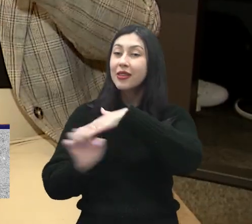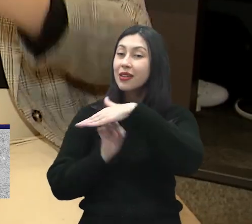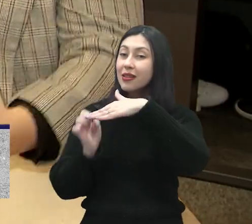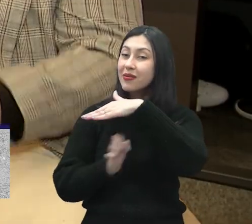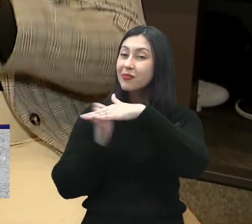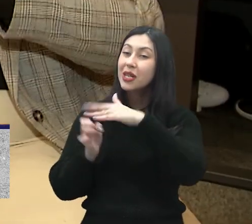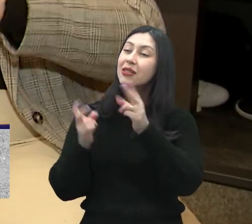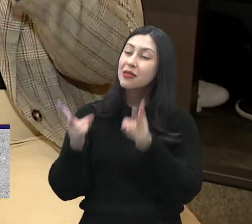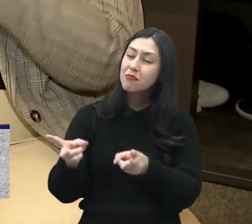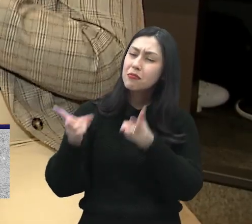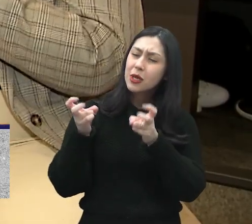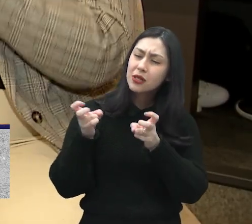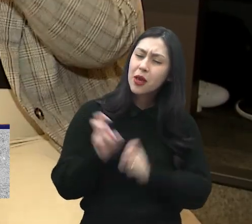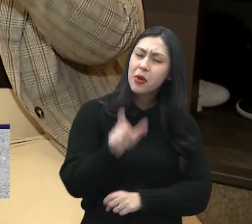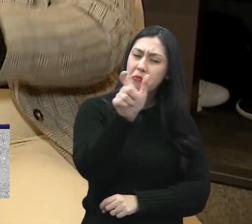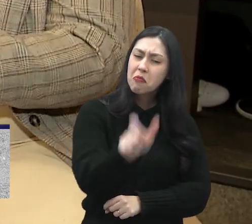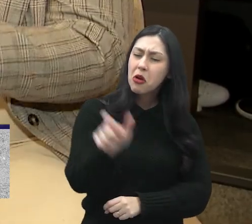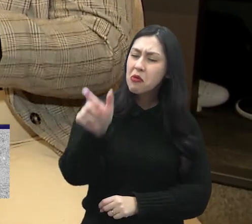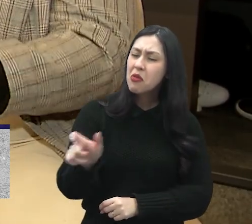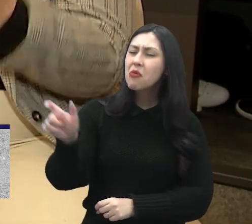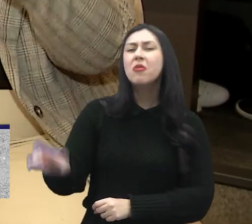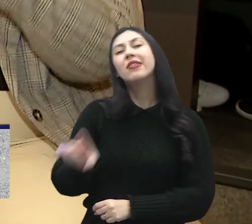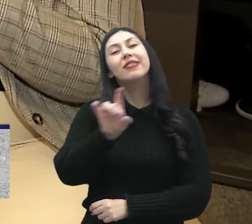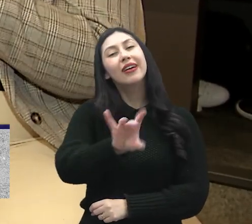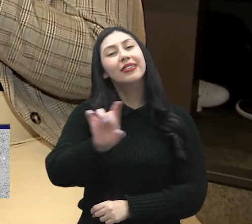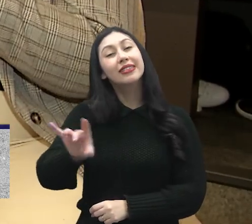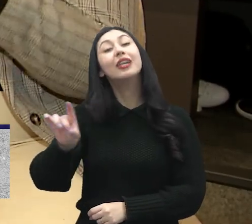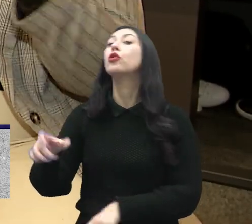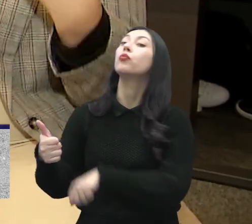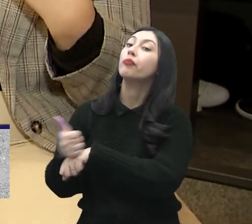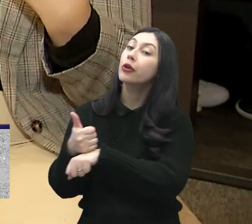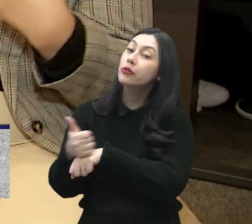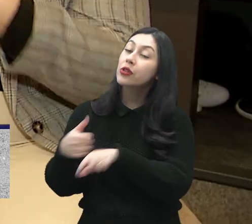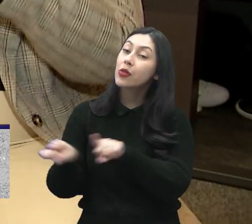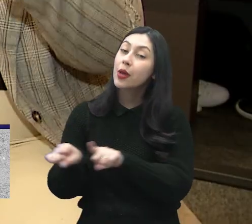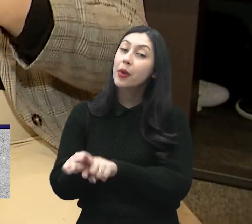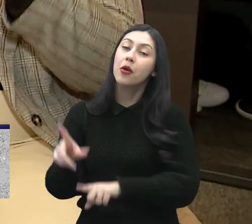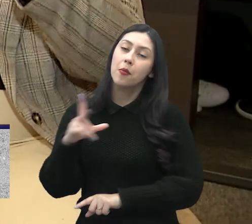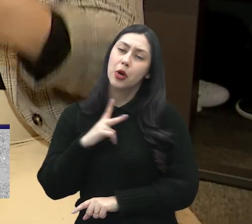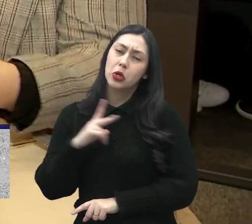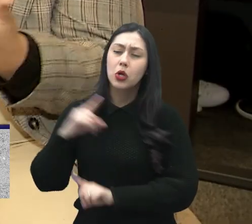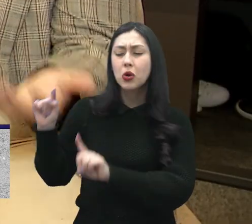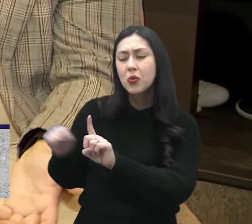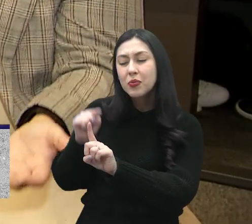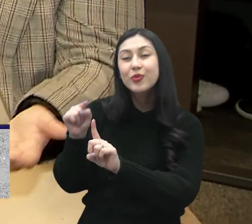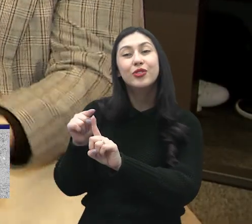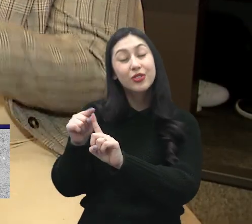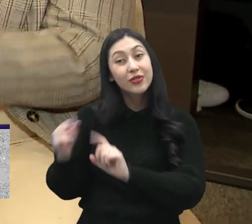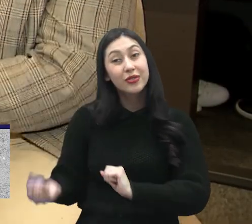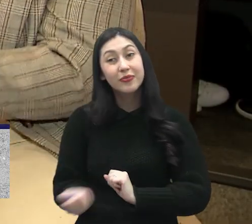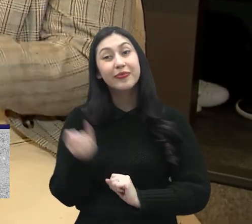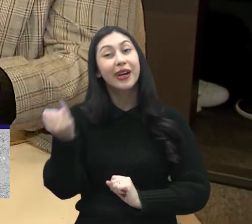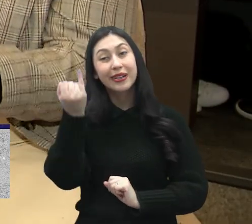empresa vocês olham muito realmente para a pessoa, né? Para o colaborador, tanto como profissional, mas também pessoal, né? As metas, realizações, e isso também é